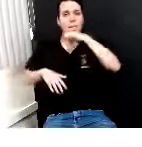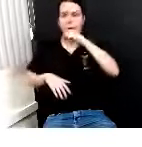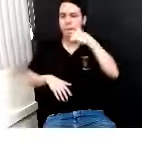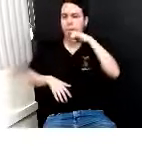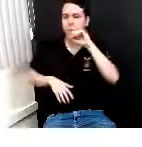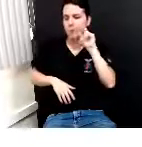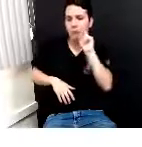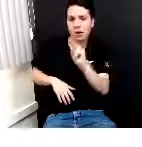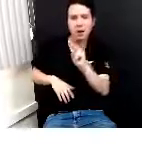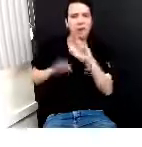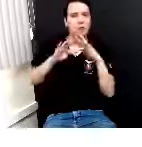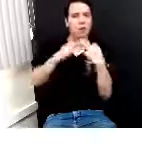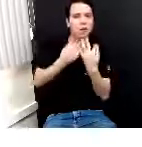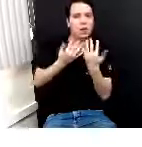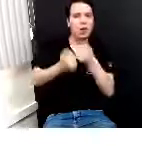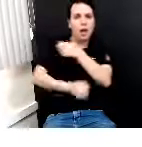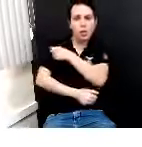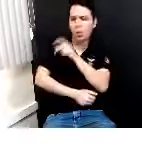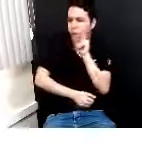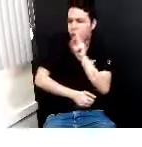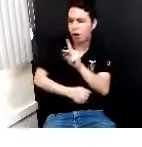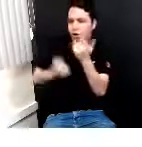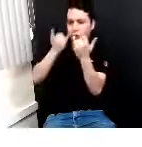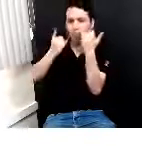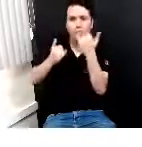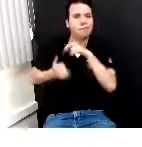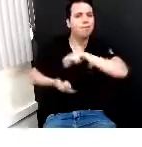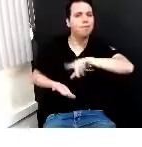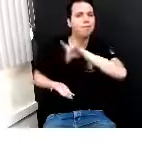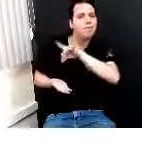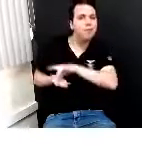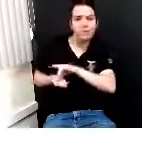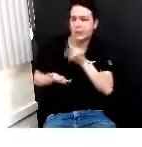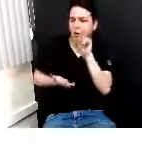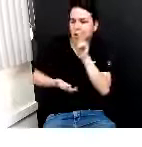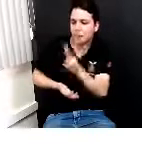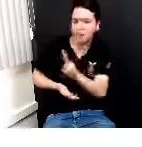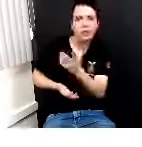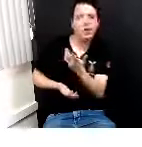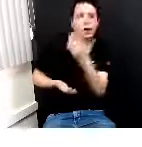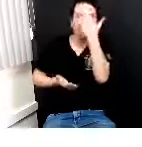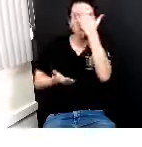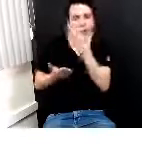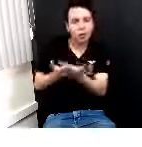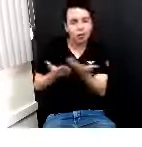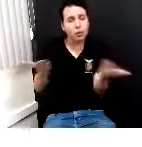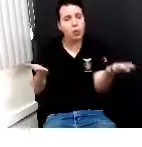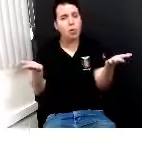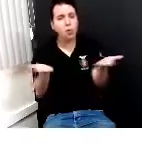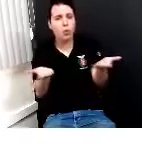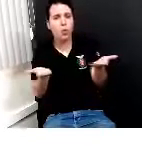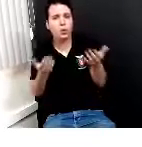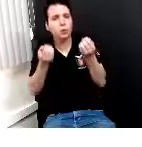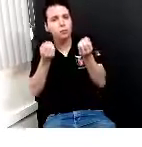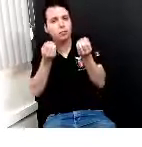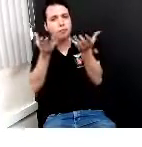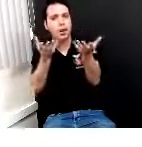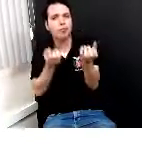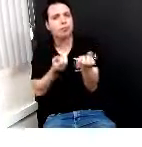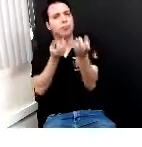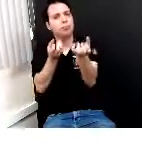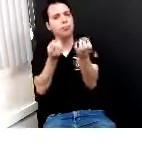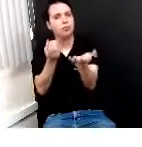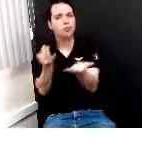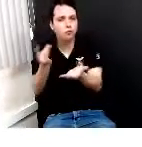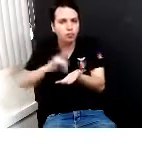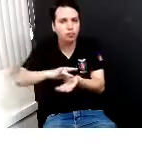escola, né, o papel de construir o conhecimento, né, socialmente, né, formal, para isso a gente preparou